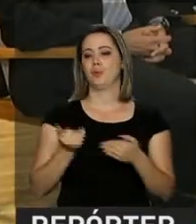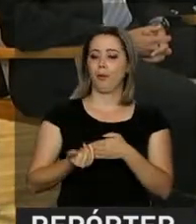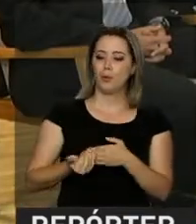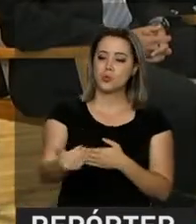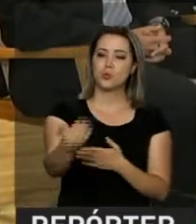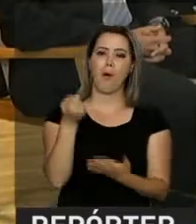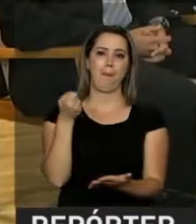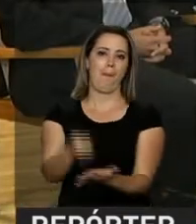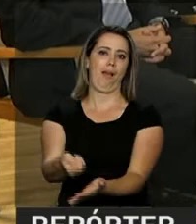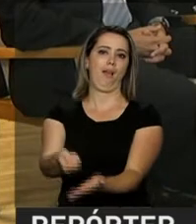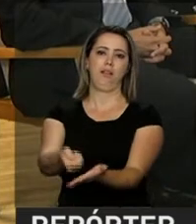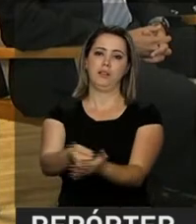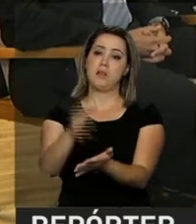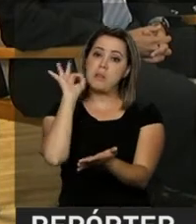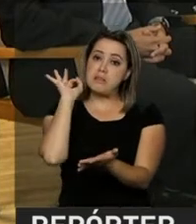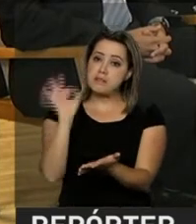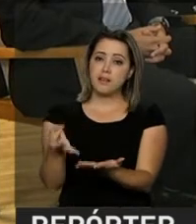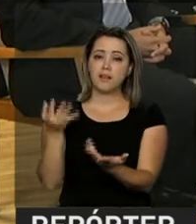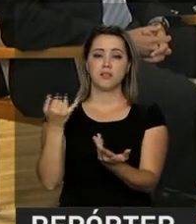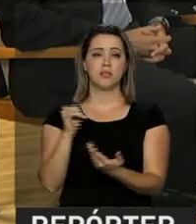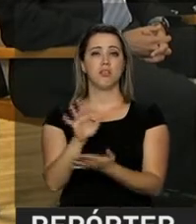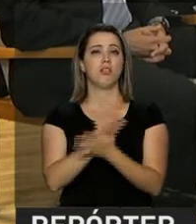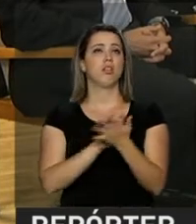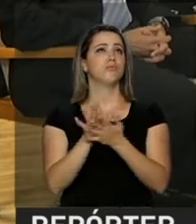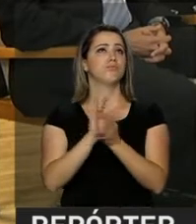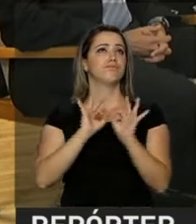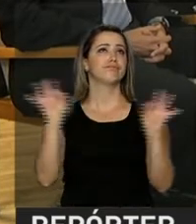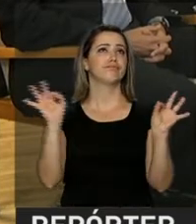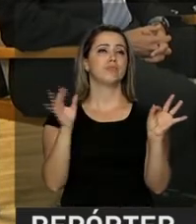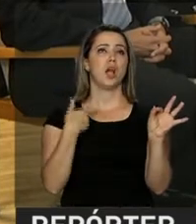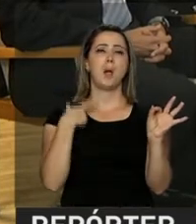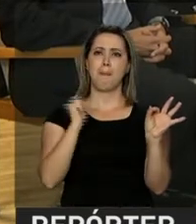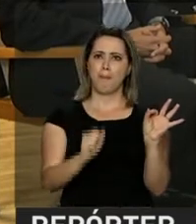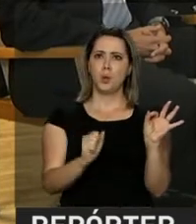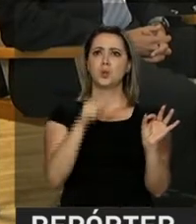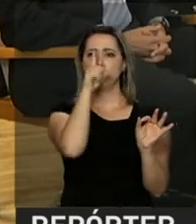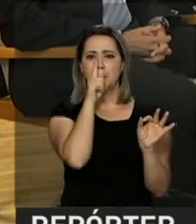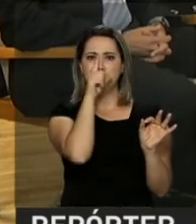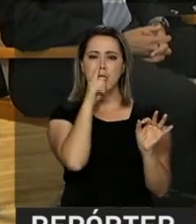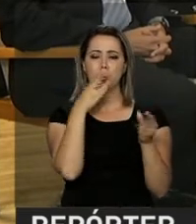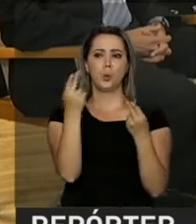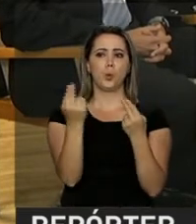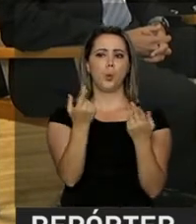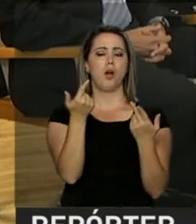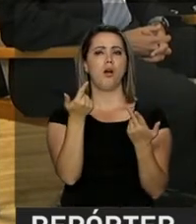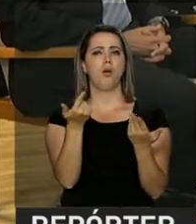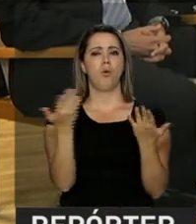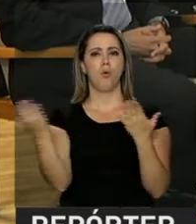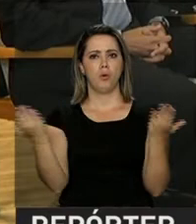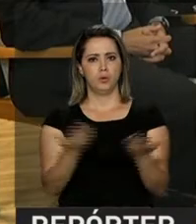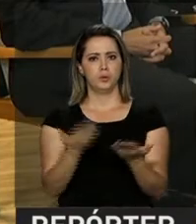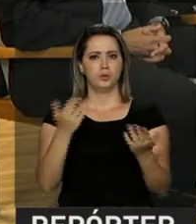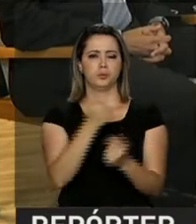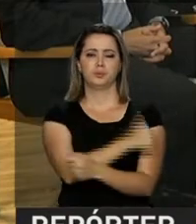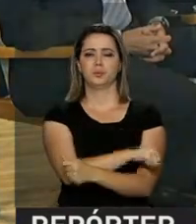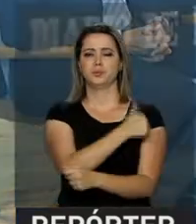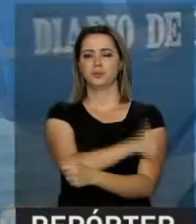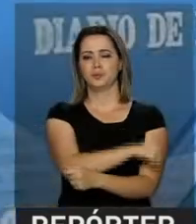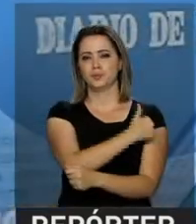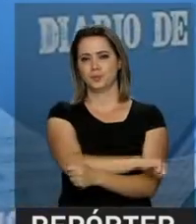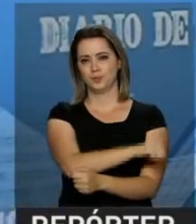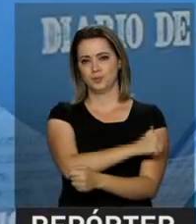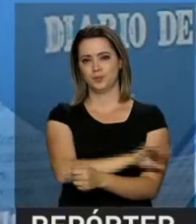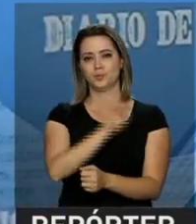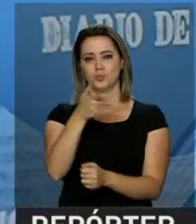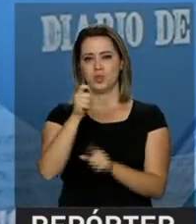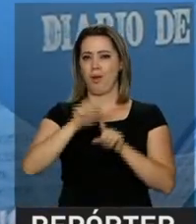previdência se nós não fizermos nada a gente corre um grande risco de ficar uma situação muito parecida conquistar hoje o rio de janeiro que está há